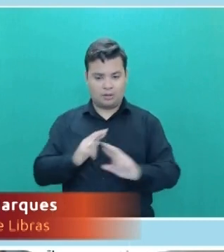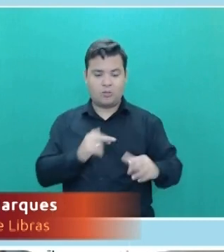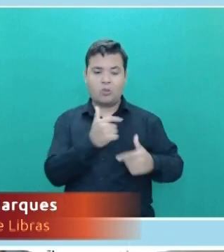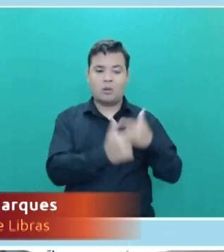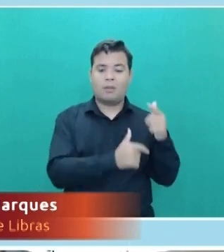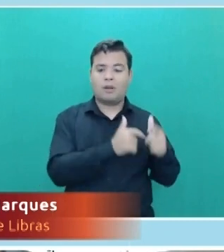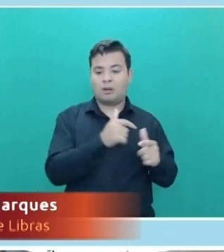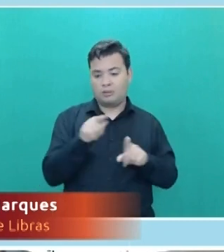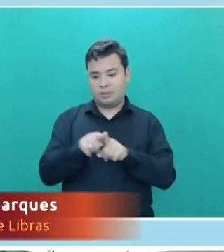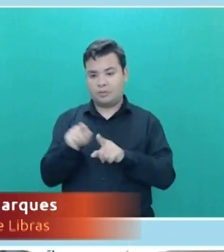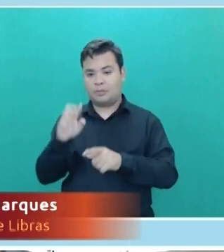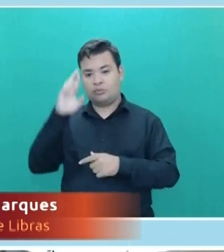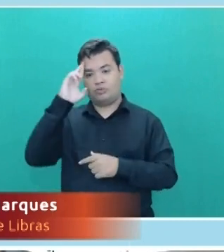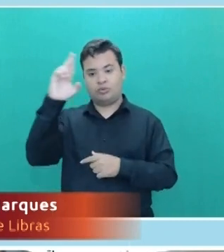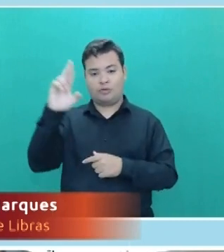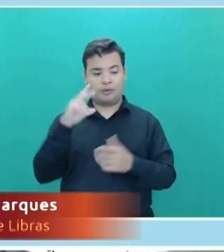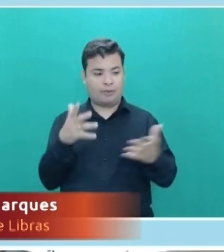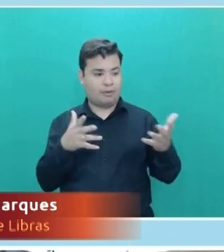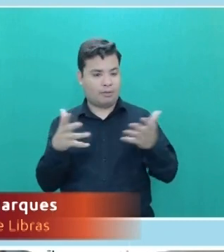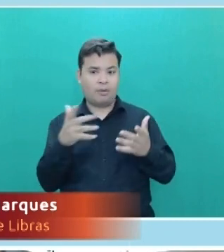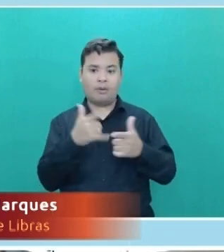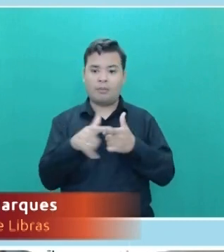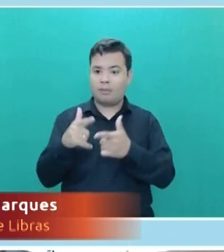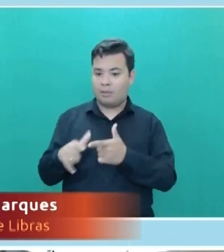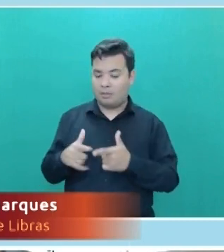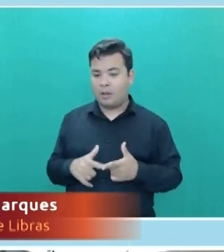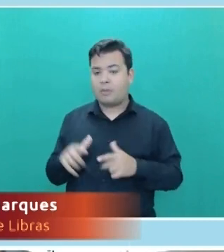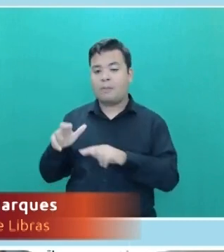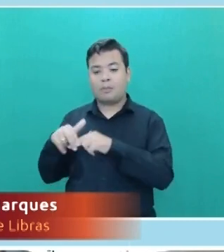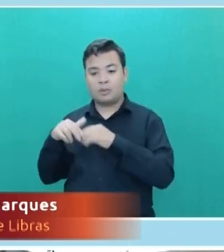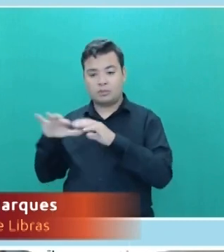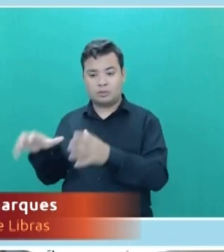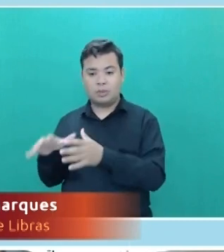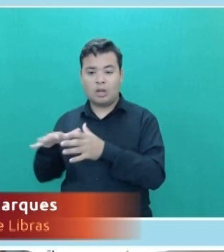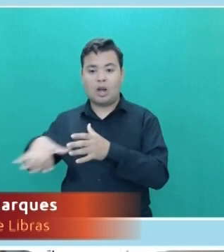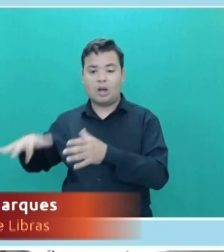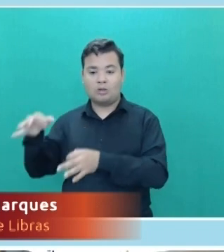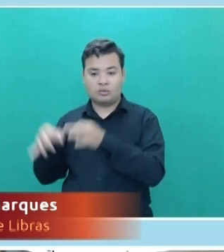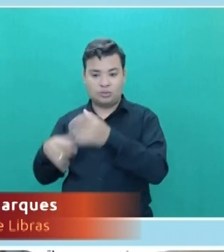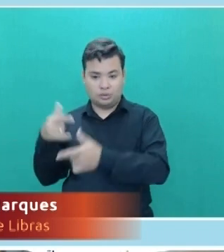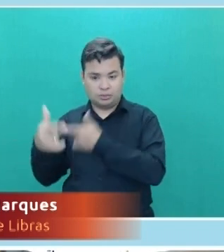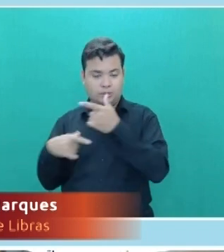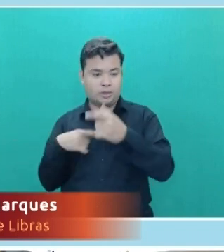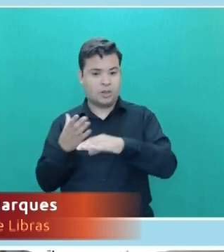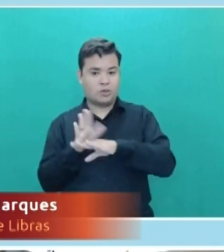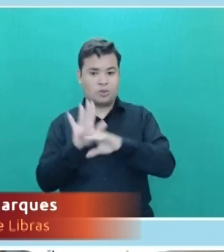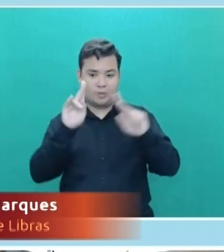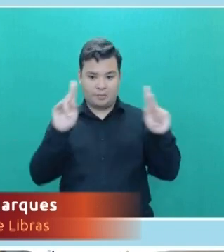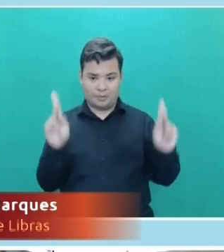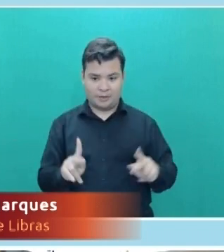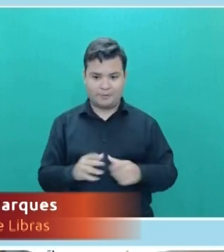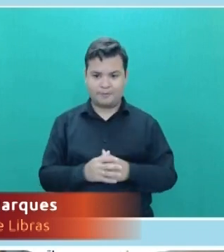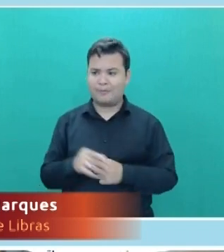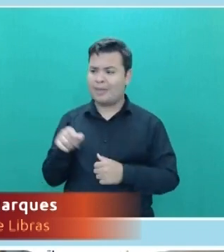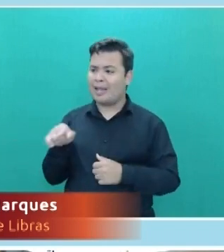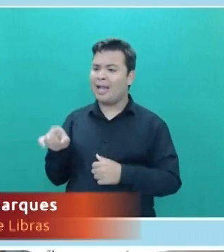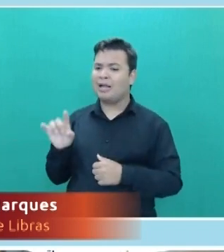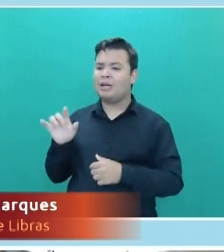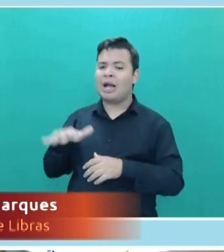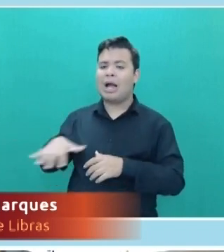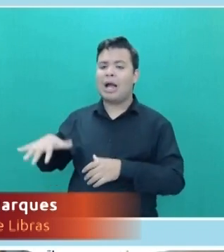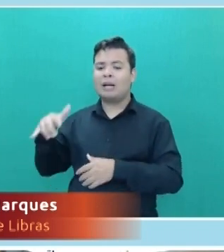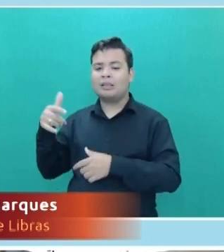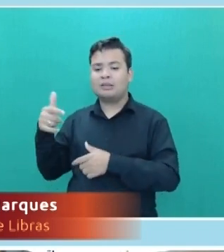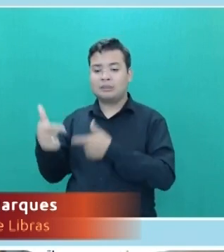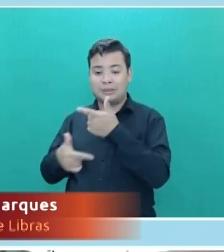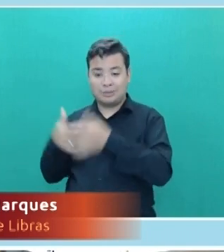empregador. A Justiça do Trabalho existe só no Brasil? Não, na verdade essa é outra fake news, né? Hoje eu vim pronto